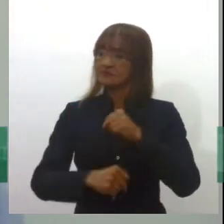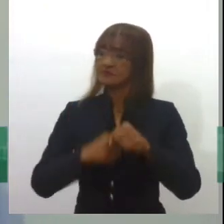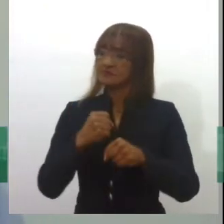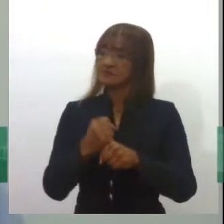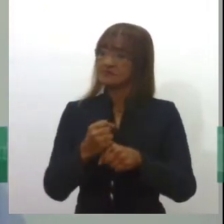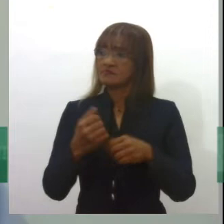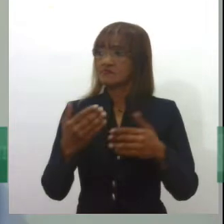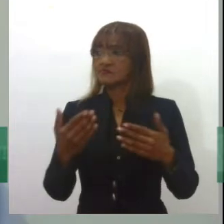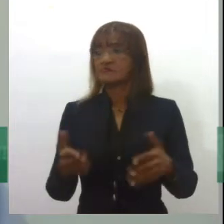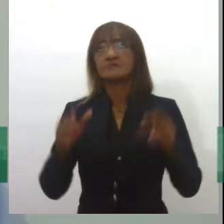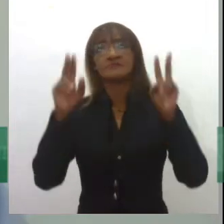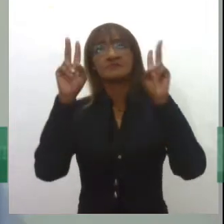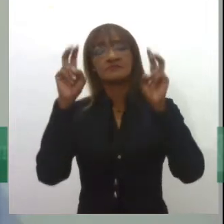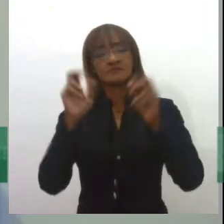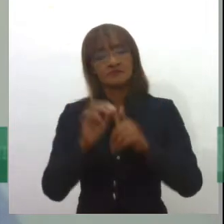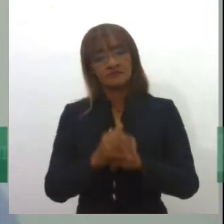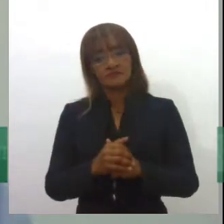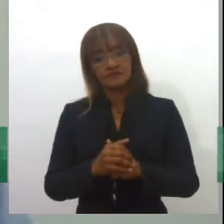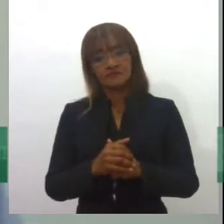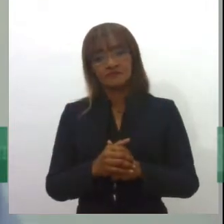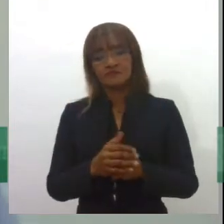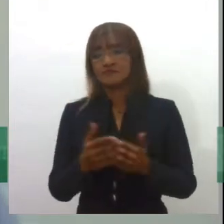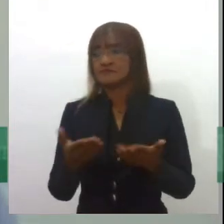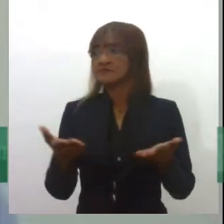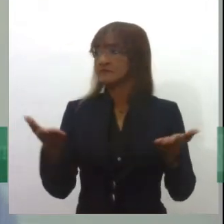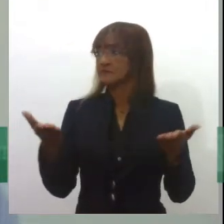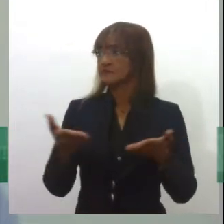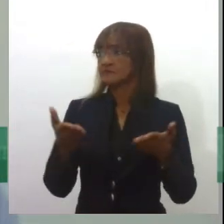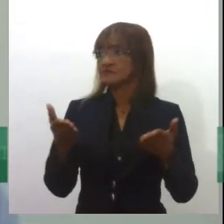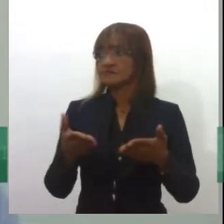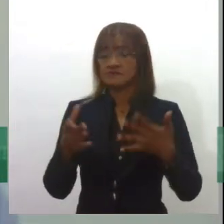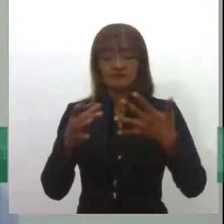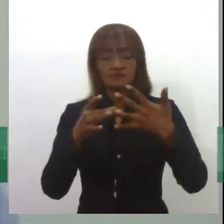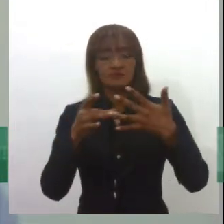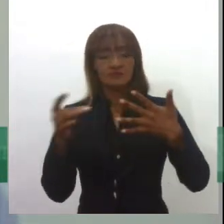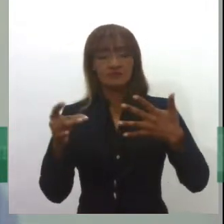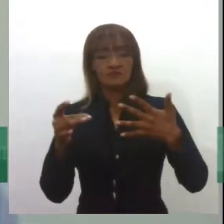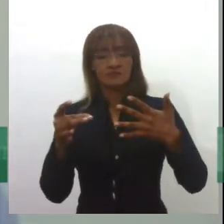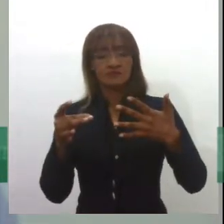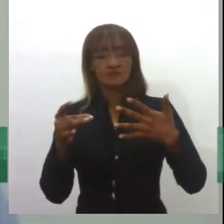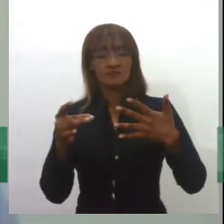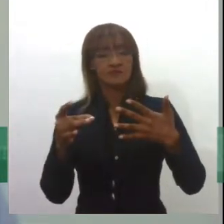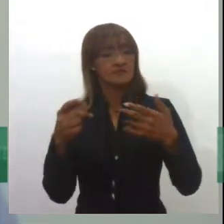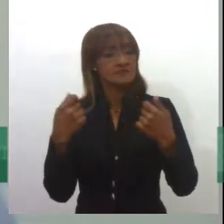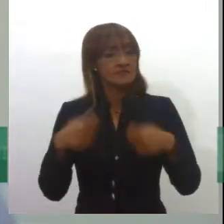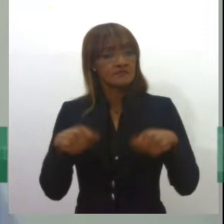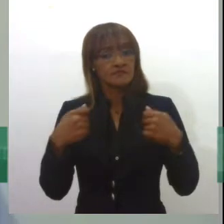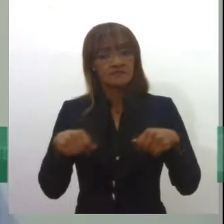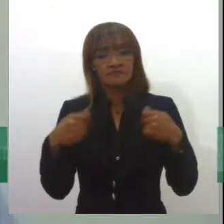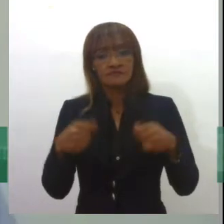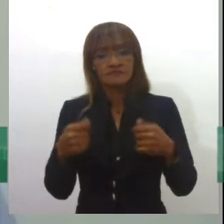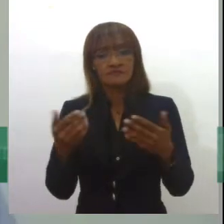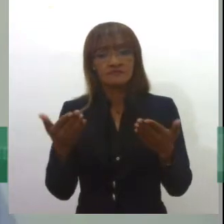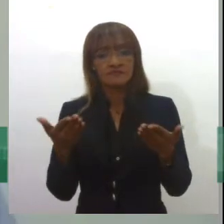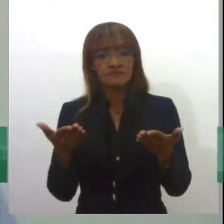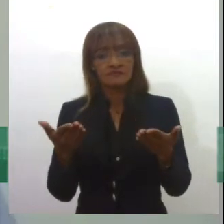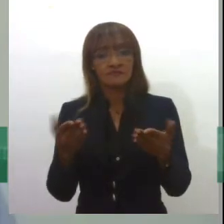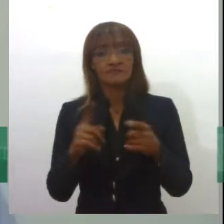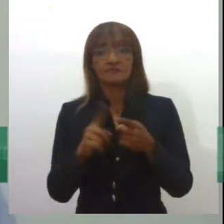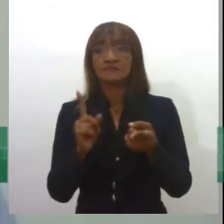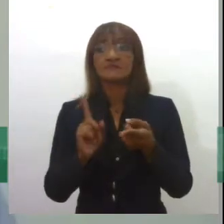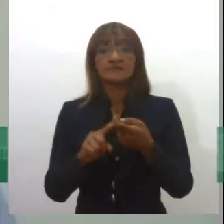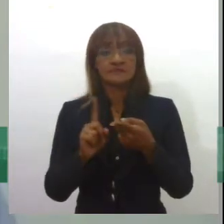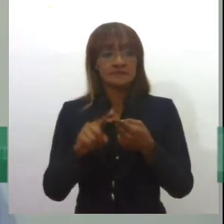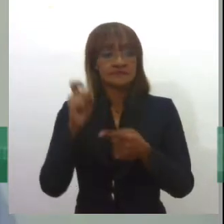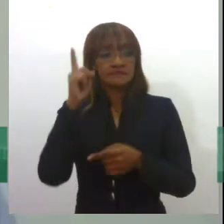dessa temática. Agora, é importante destacar que é uma temática necessária, mas polêmica também, né, ainda